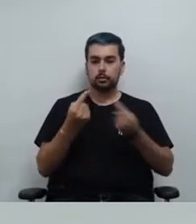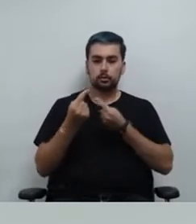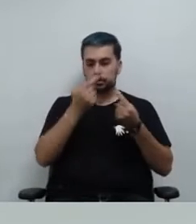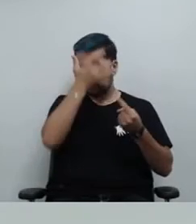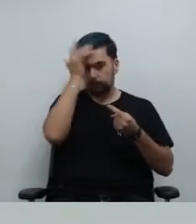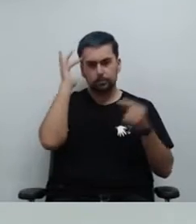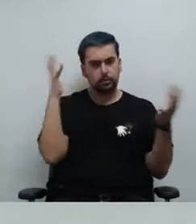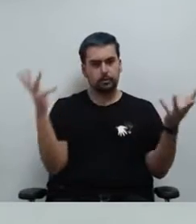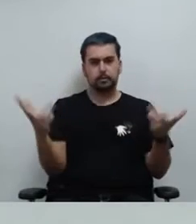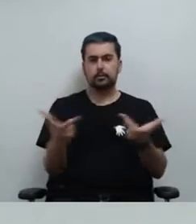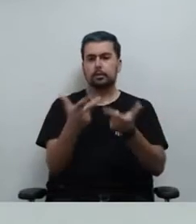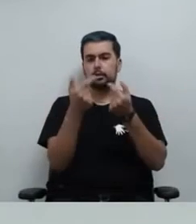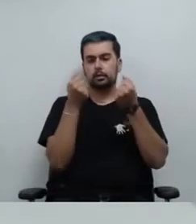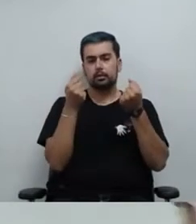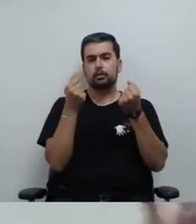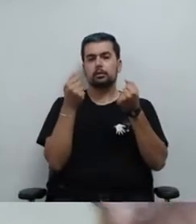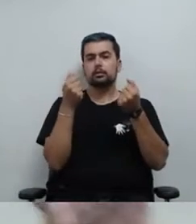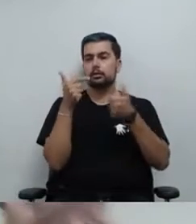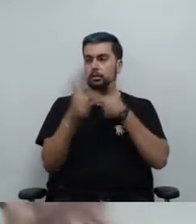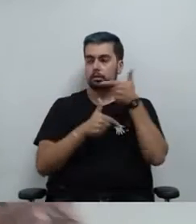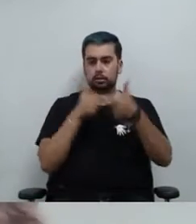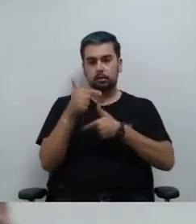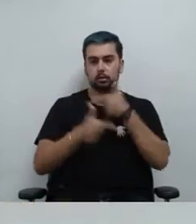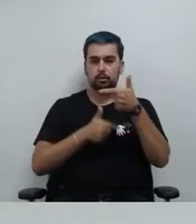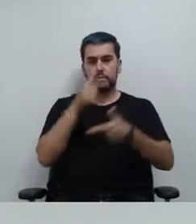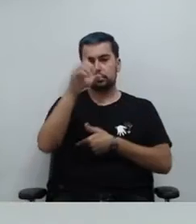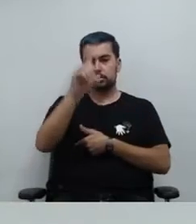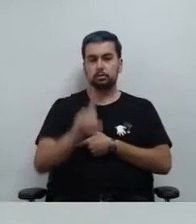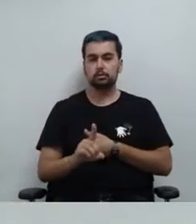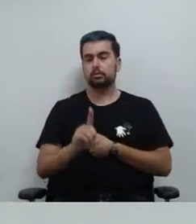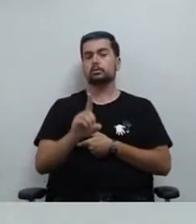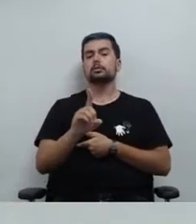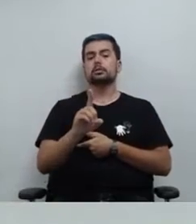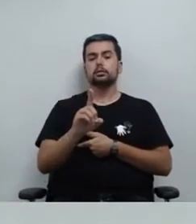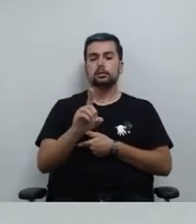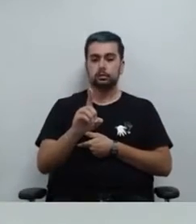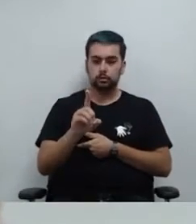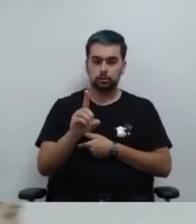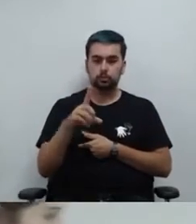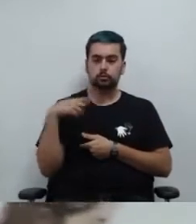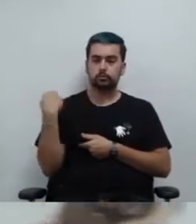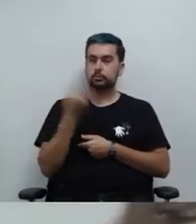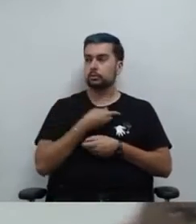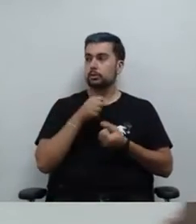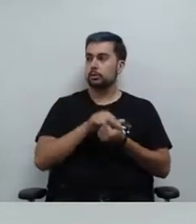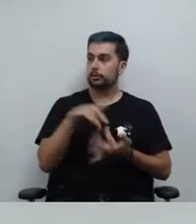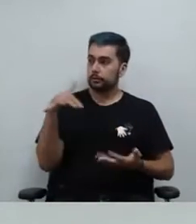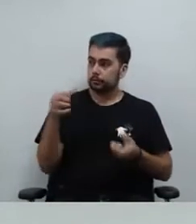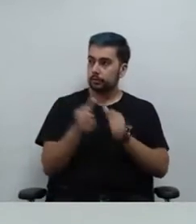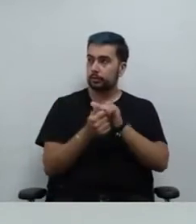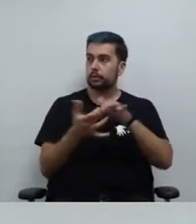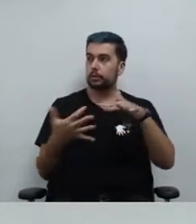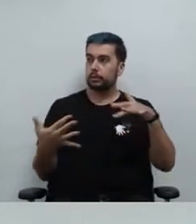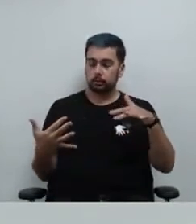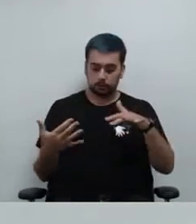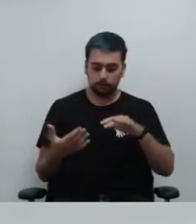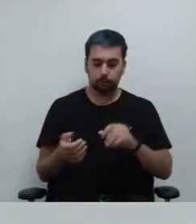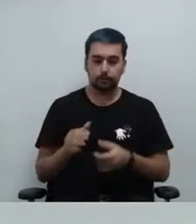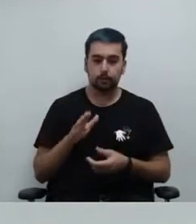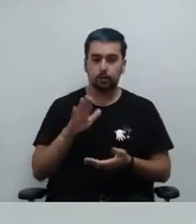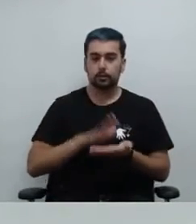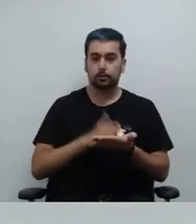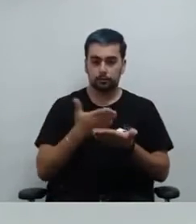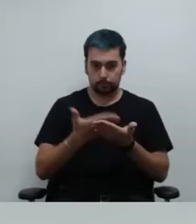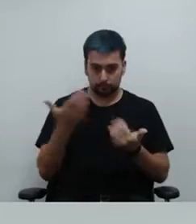tão brilhantes, operadores do direito e que muito nos abrilhanta, e principalmente uma